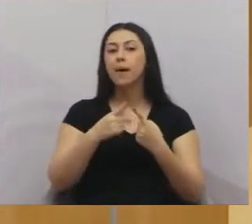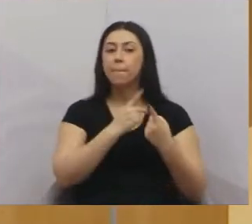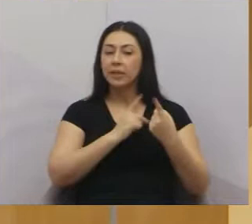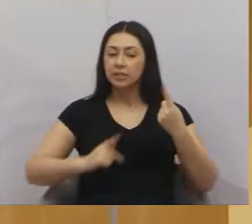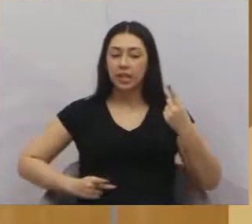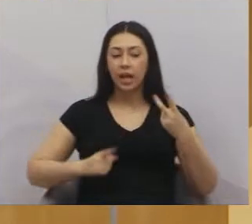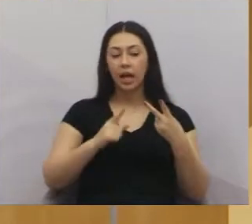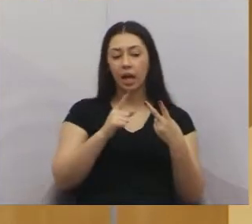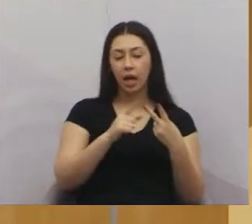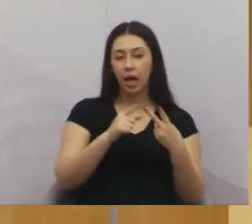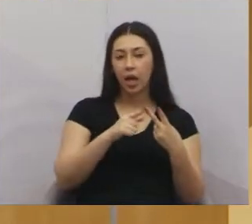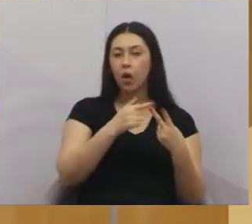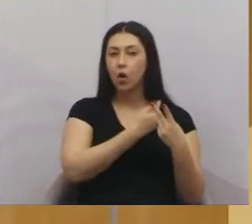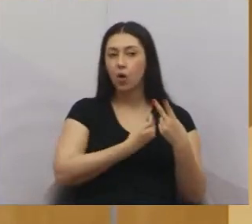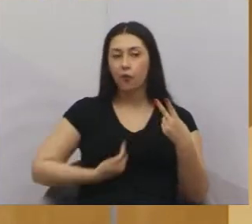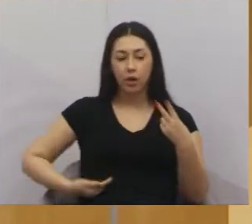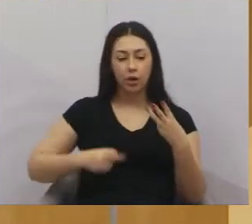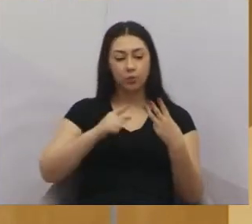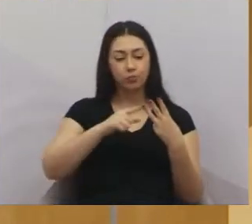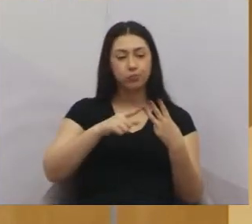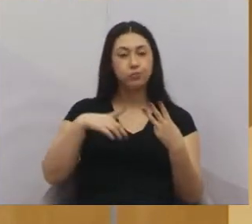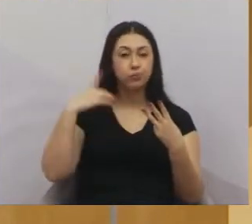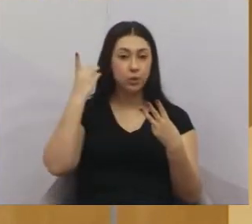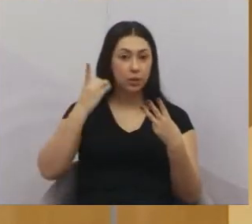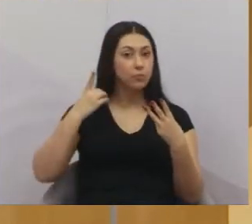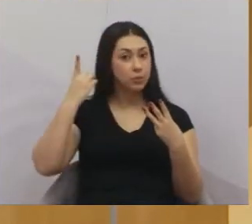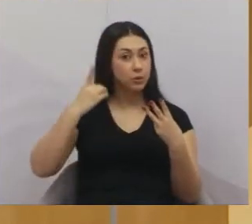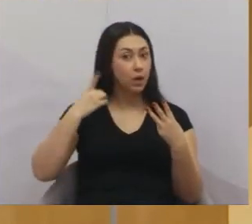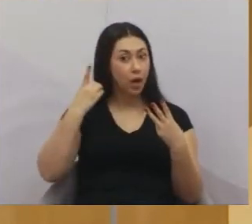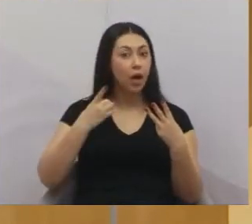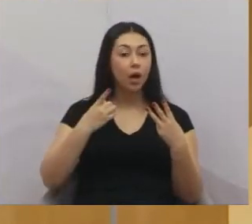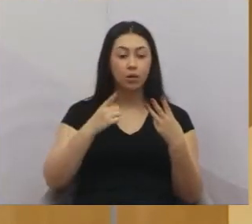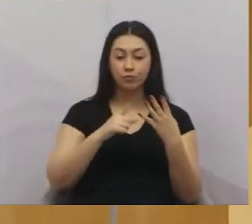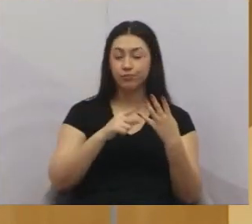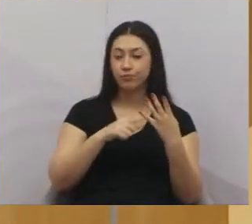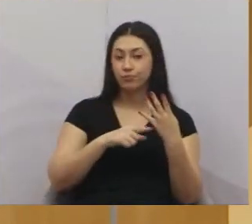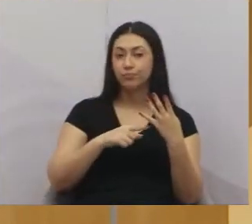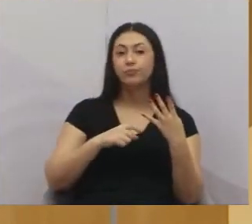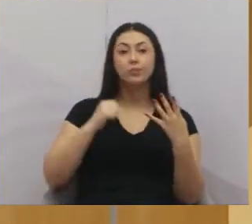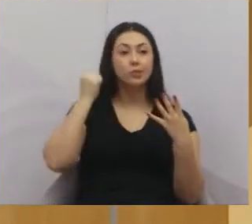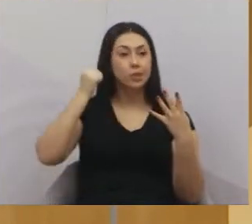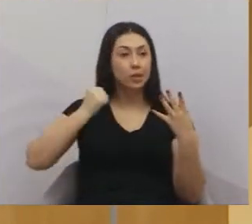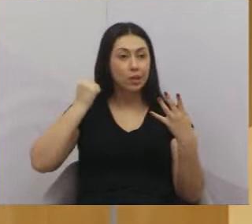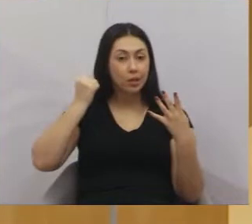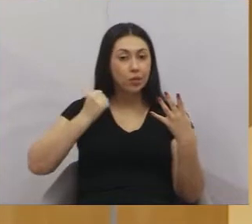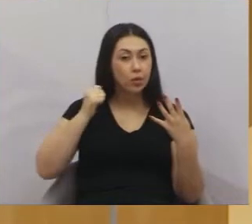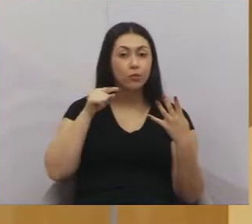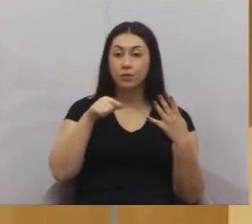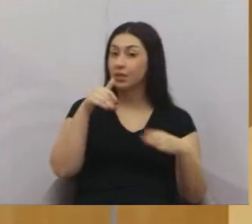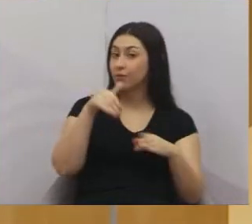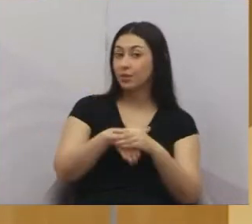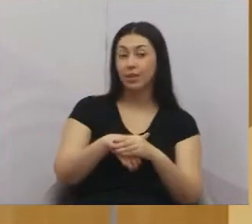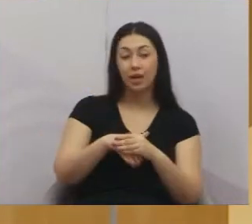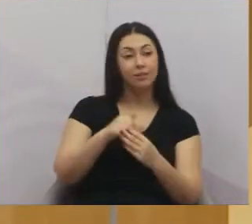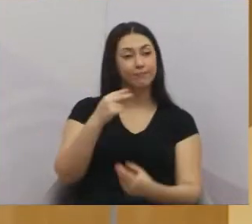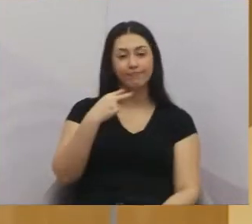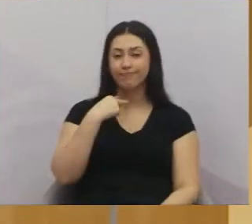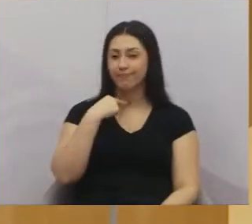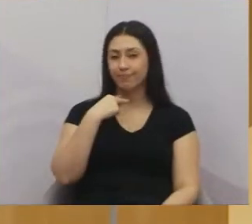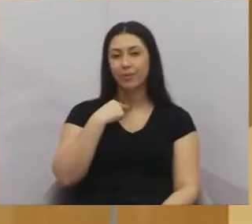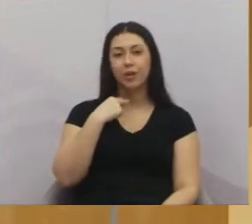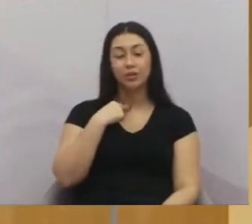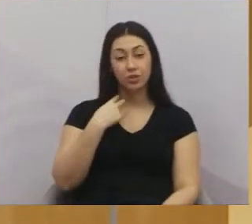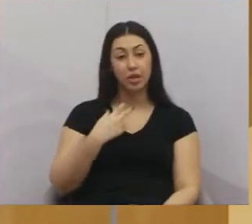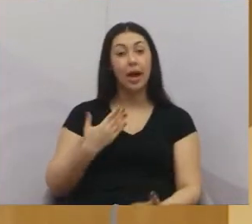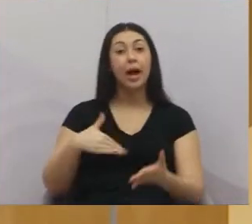deputados federal e estadual, né? Você vai deixar de votar. Você não vai poder votar